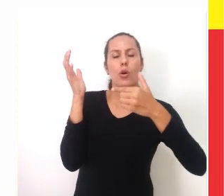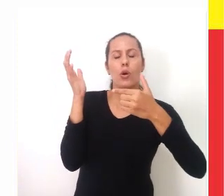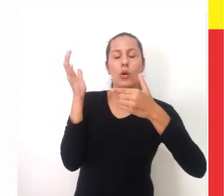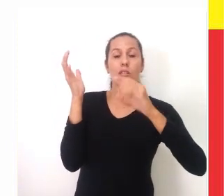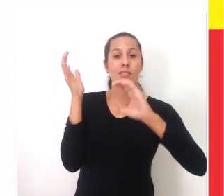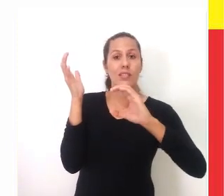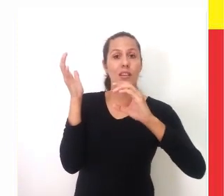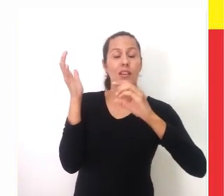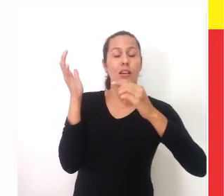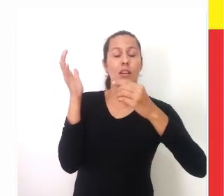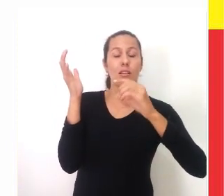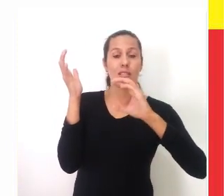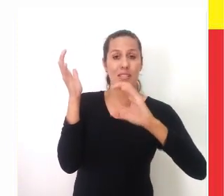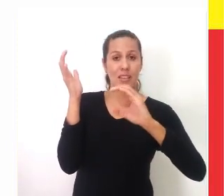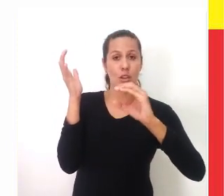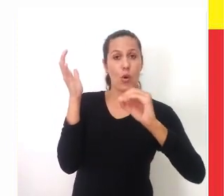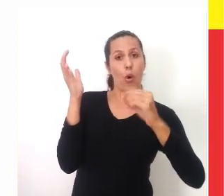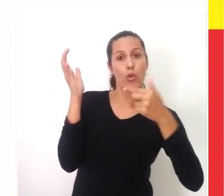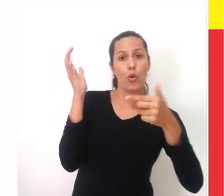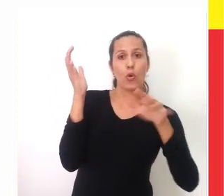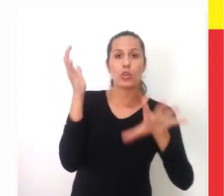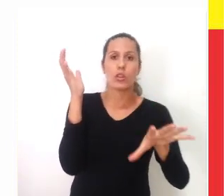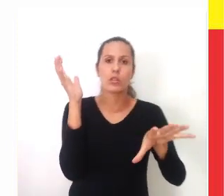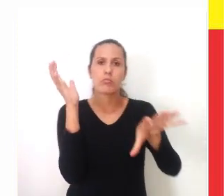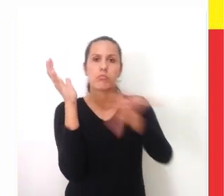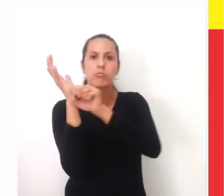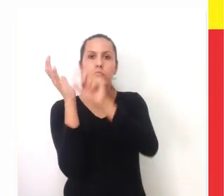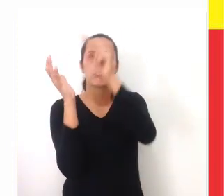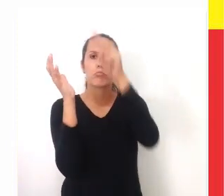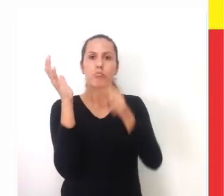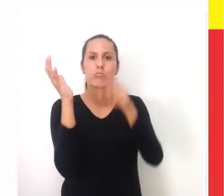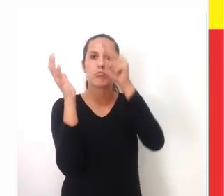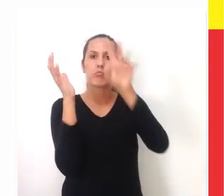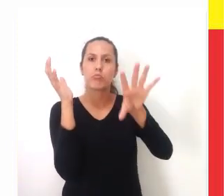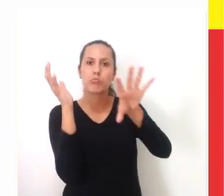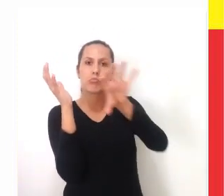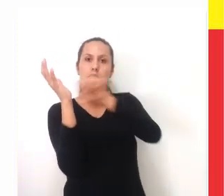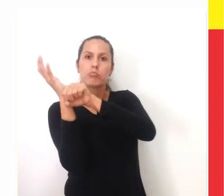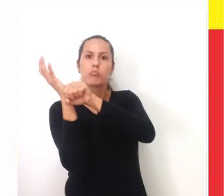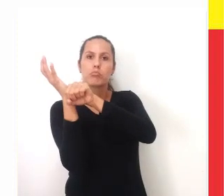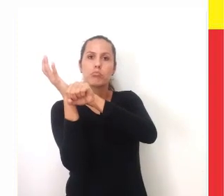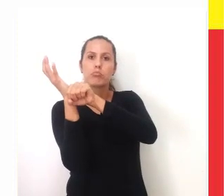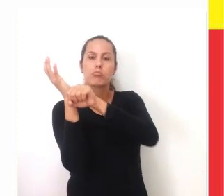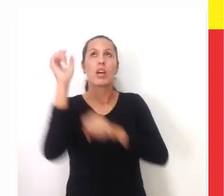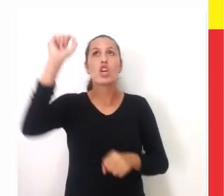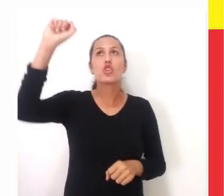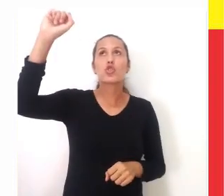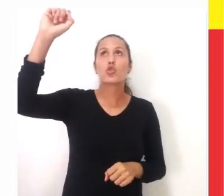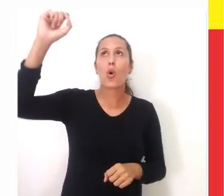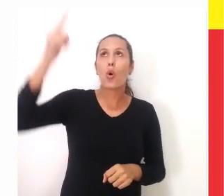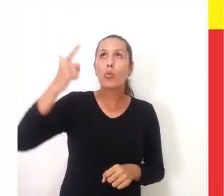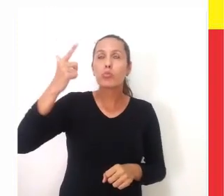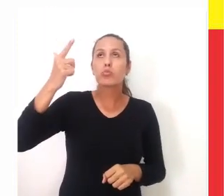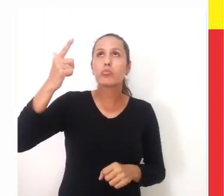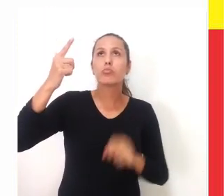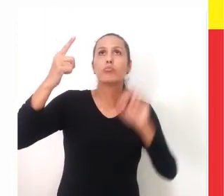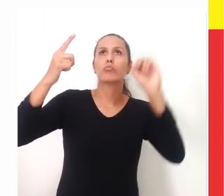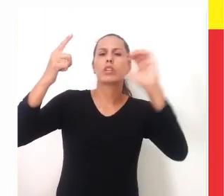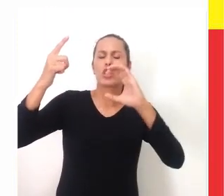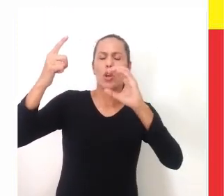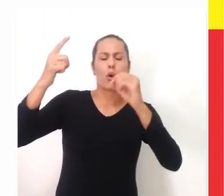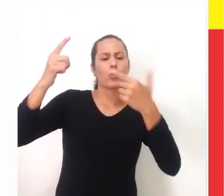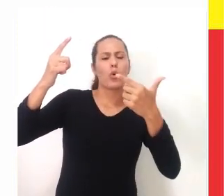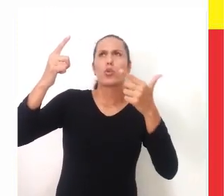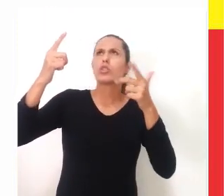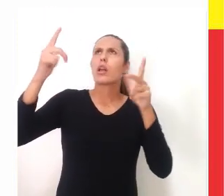esses dois ingredientes diferentes, elas são capazes de produzir a energia dela. Elas produzem